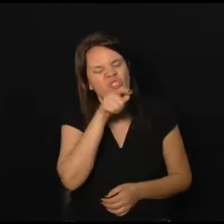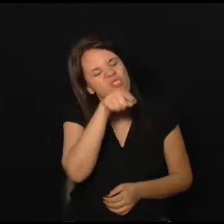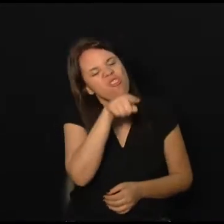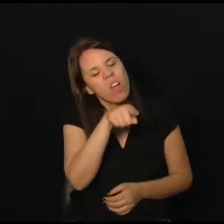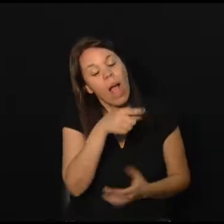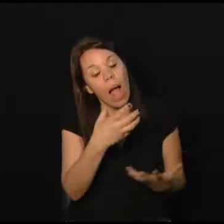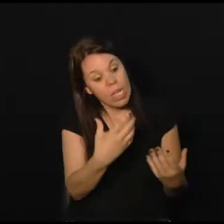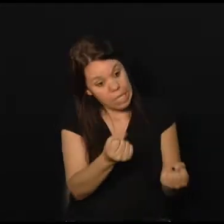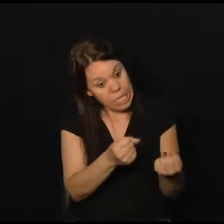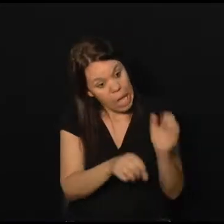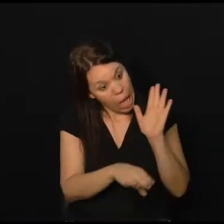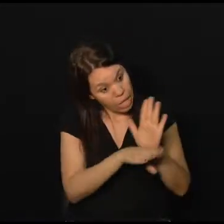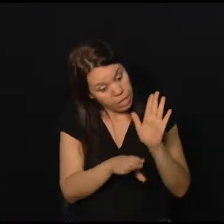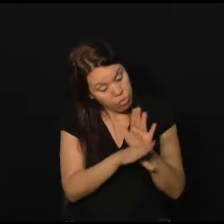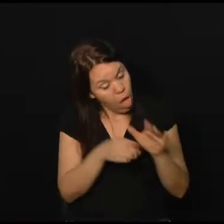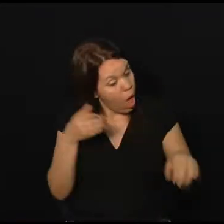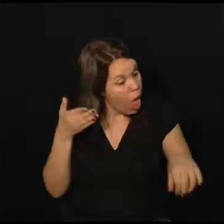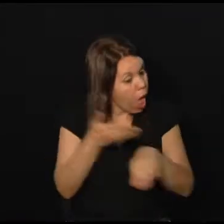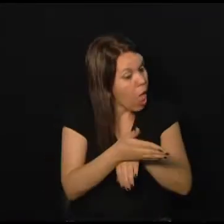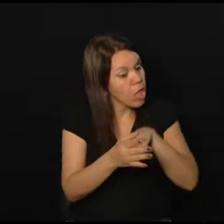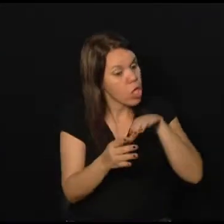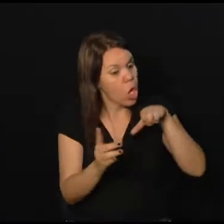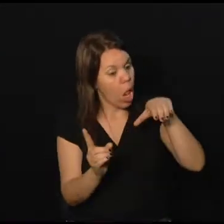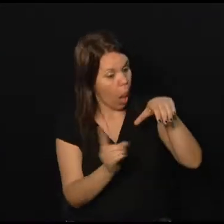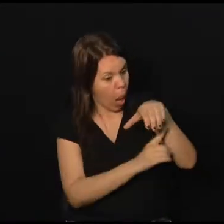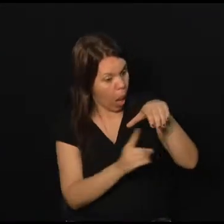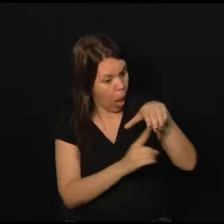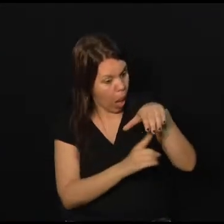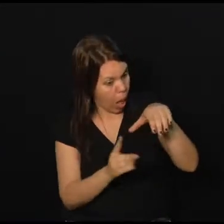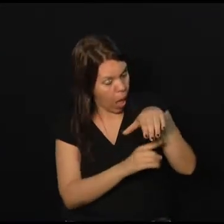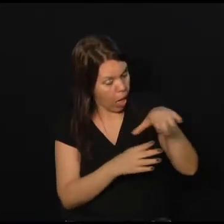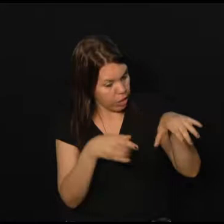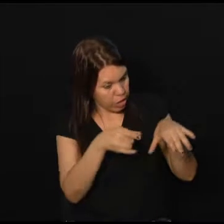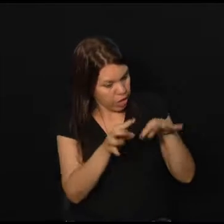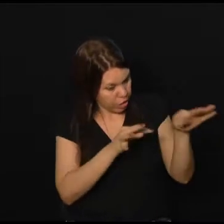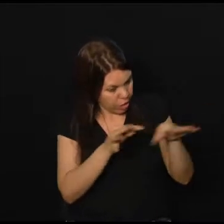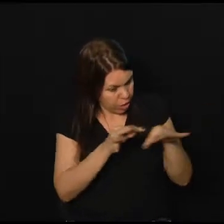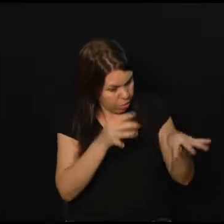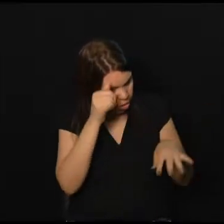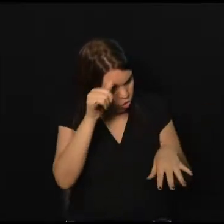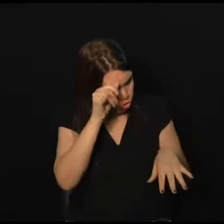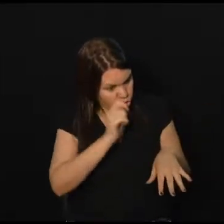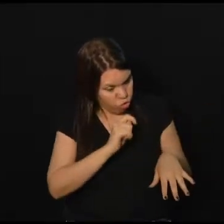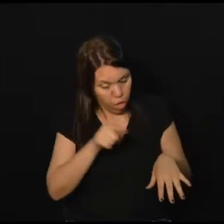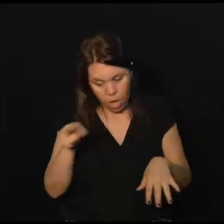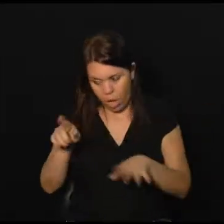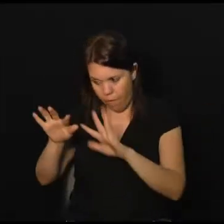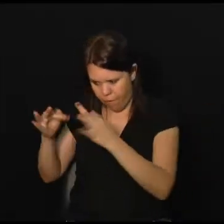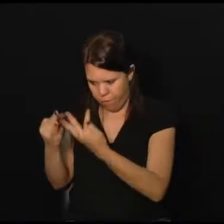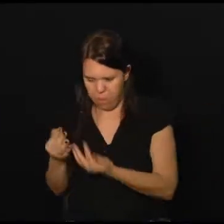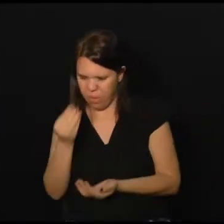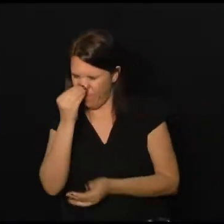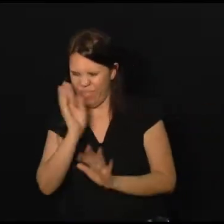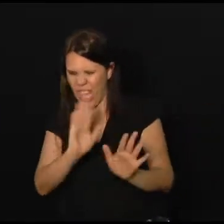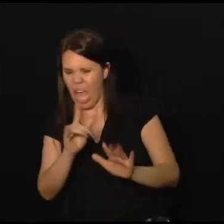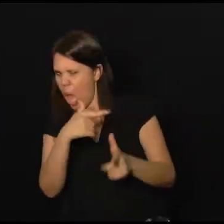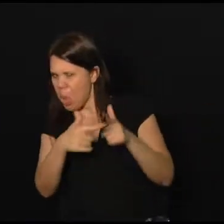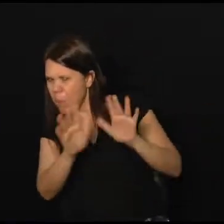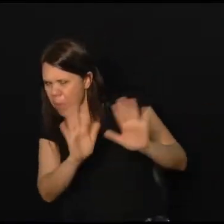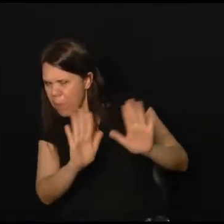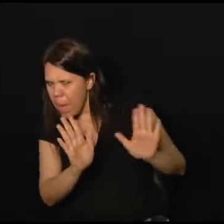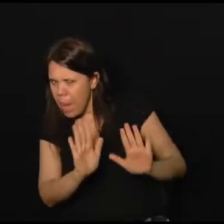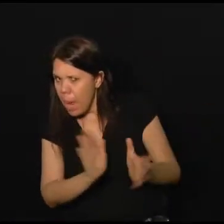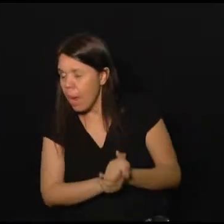entrou numa clínica, por exemplo. Aí o que acontece? A família, ela nega o problema. E